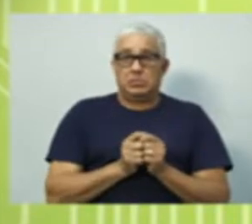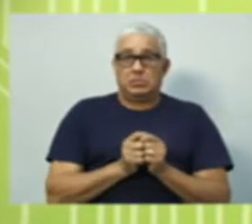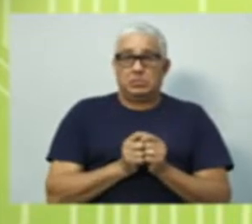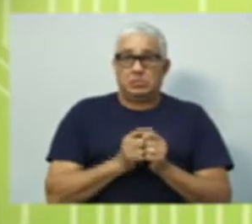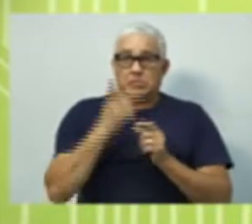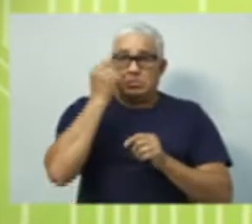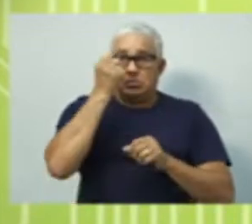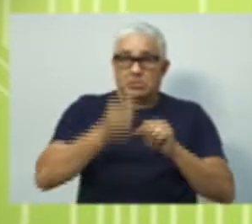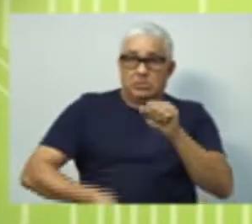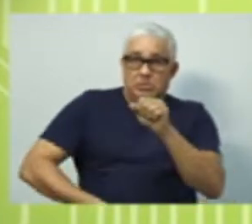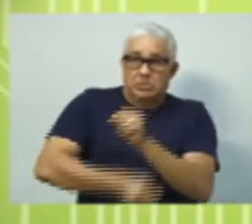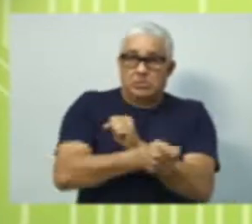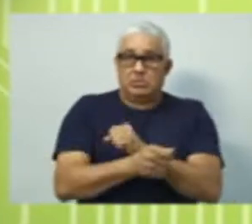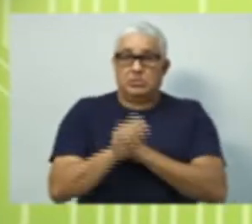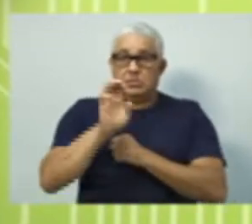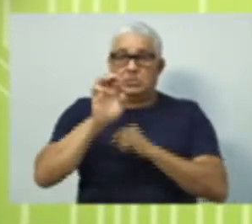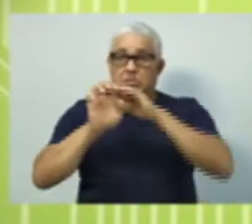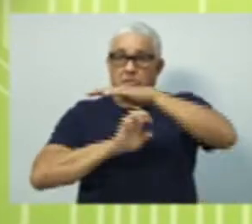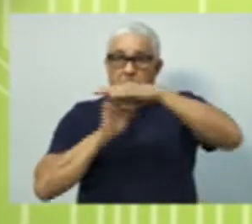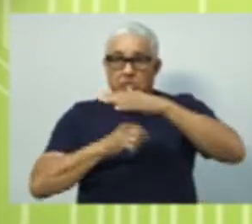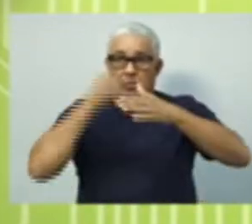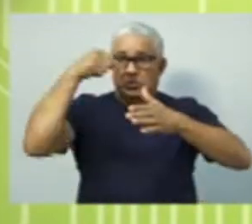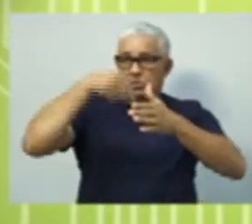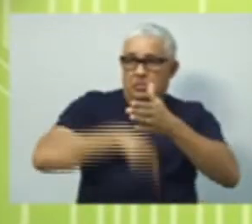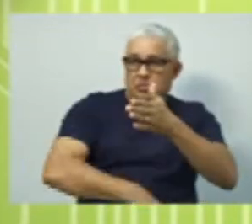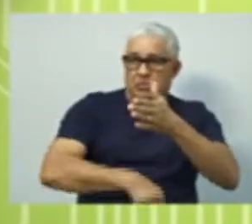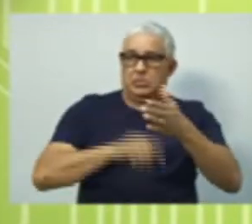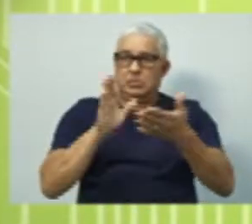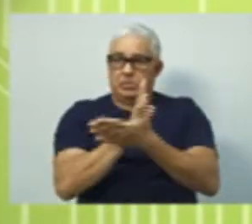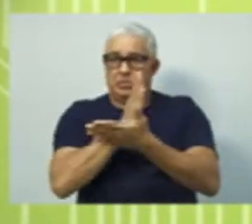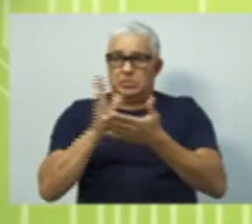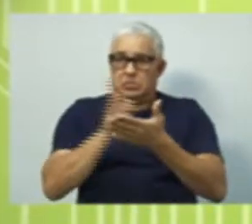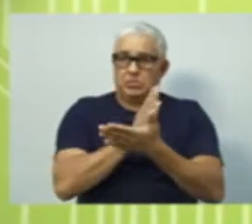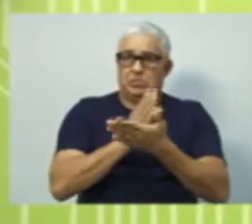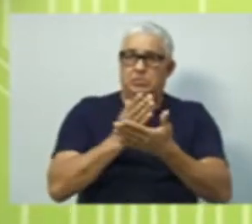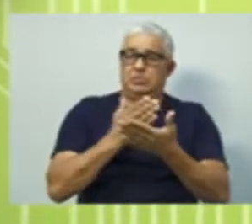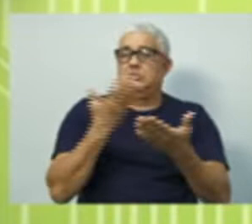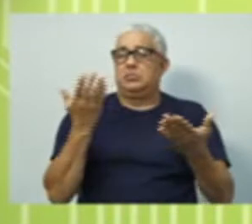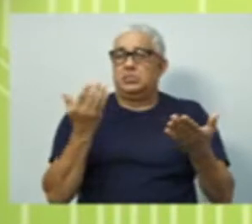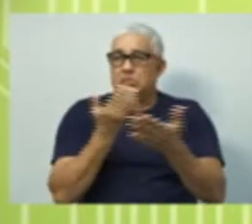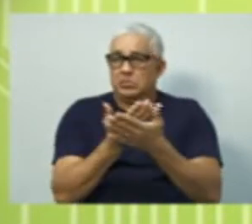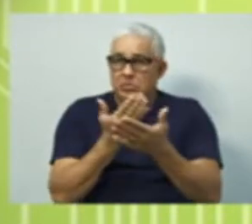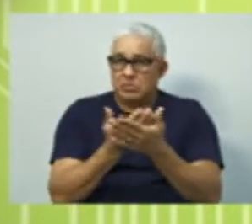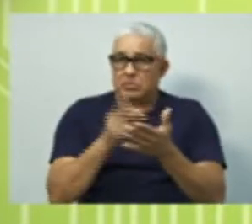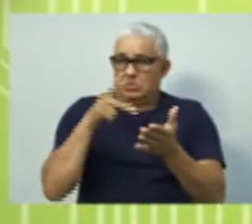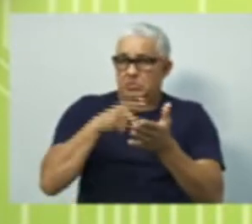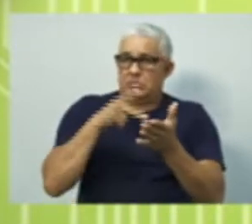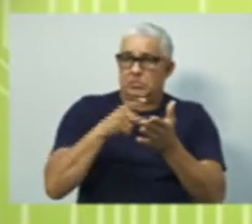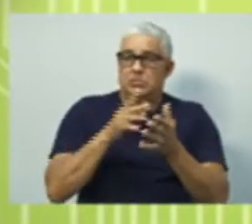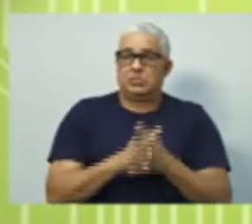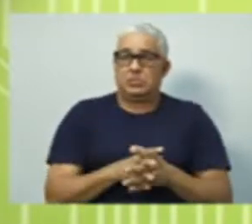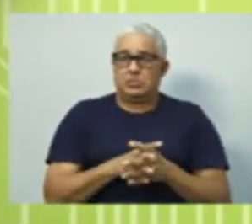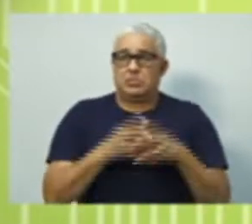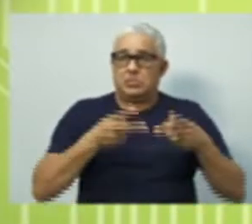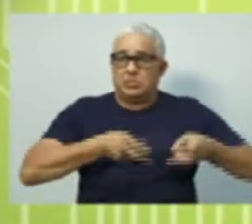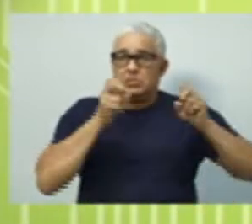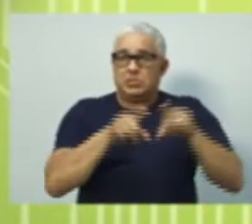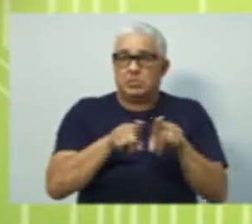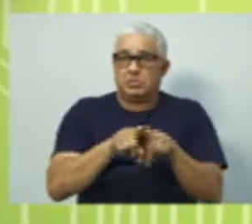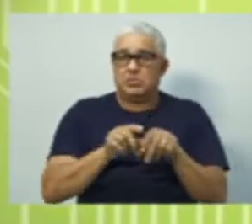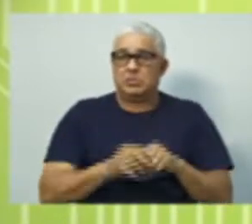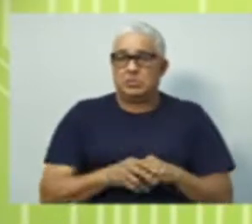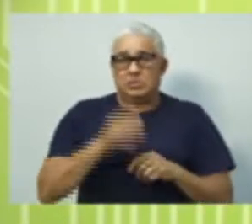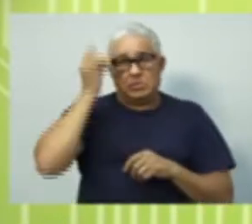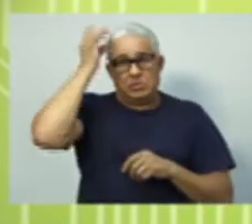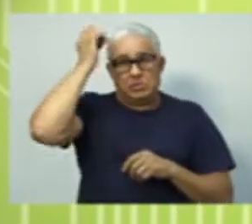empresa. Então nós vamos aprofundar, vamos ver alguns estudos de casos, situação real, e vamos tentar identificar isso para ficar